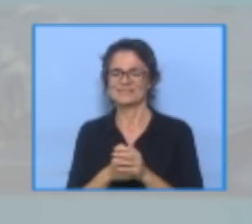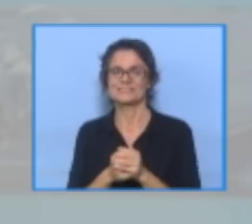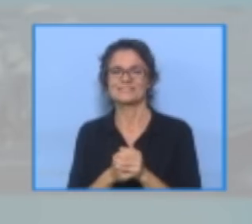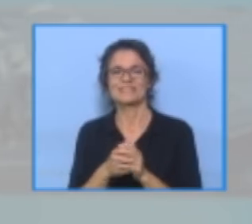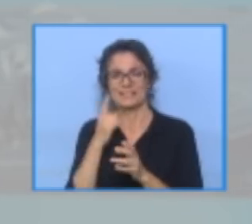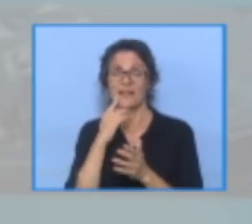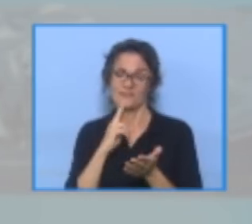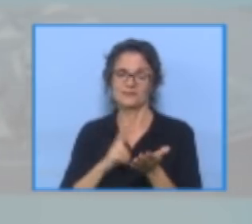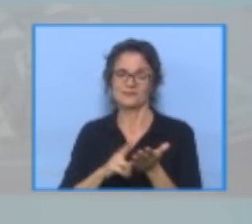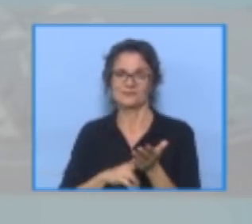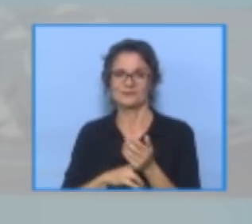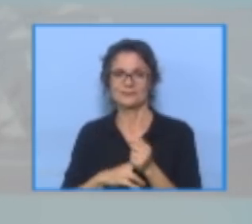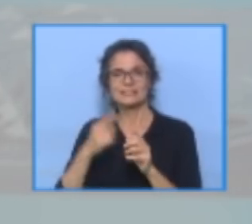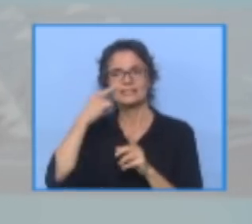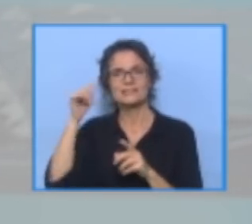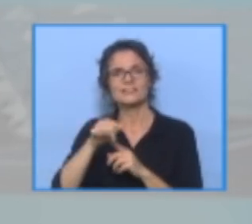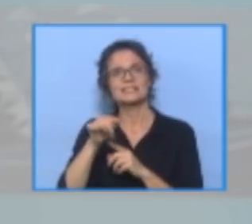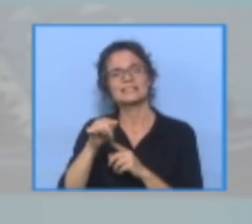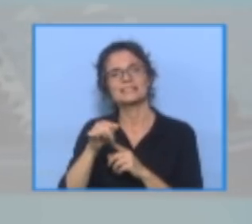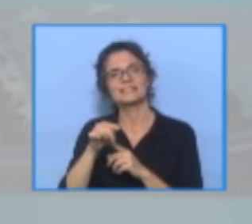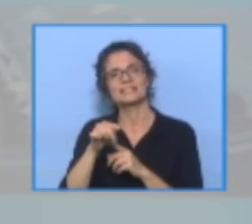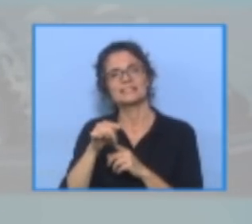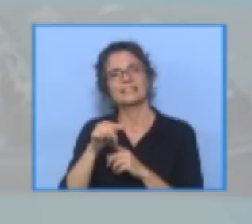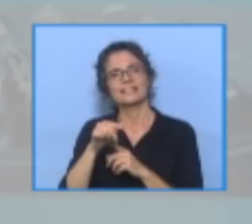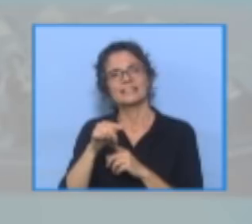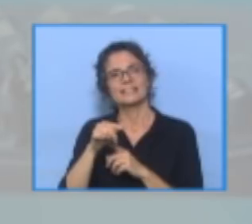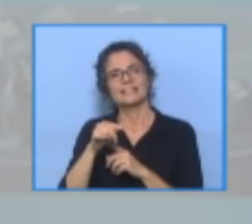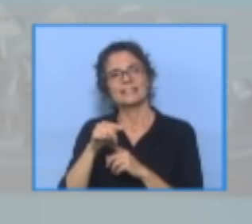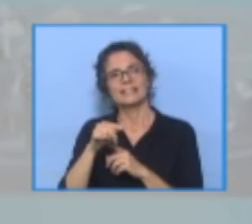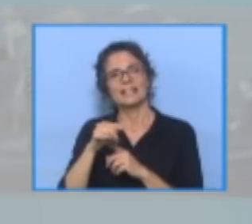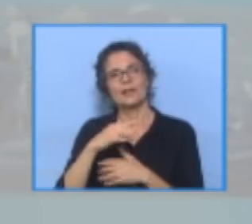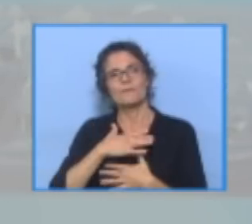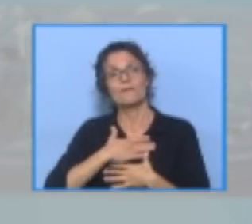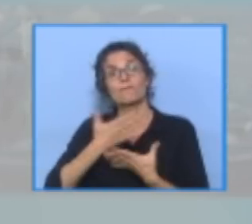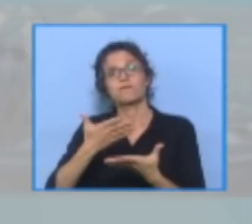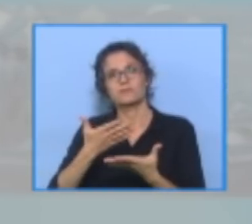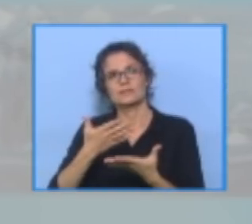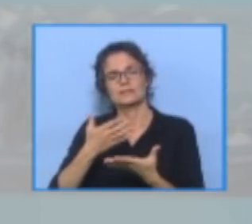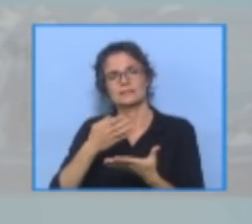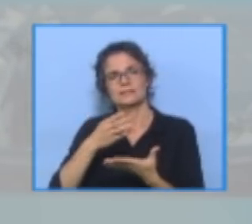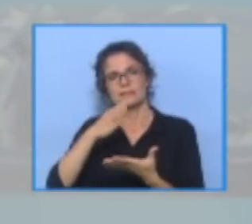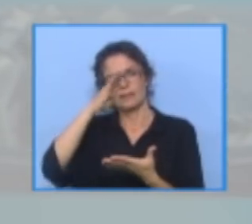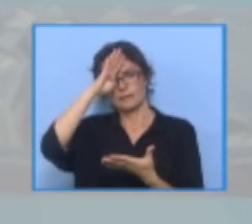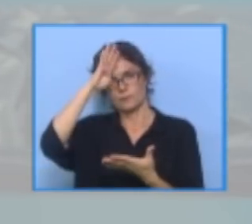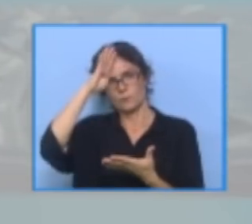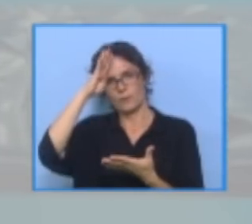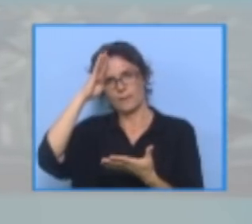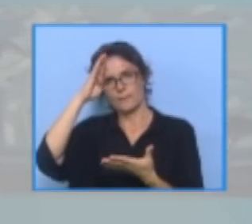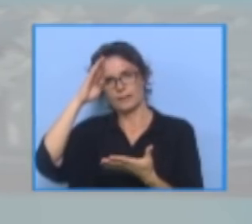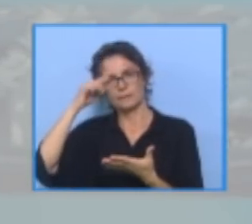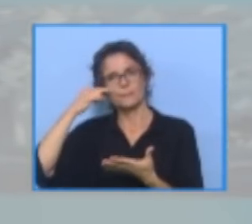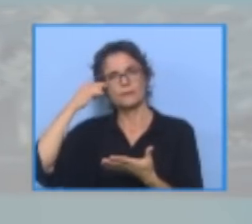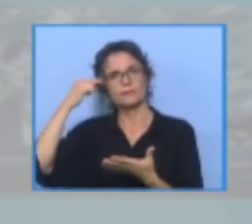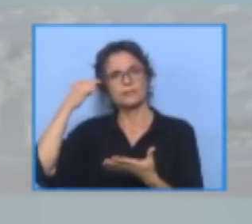Esta viagem à Roménia, enfim, é uma tendência do Papa para leste, é uma aproximação